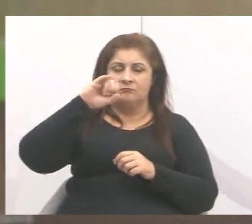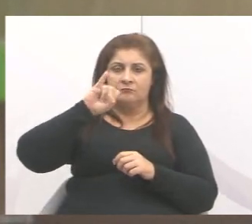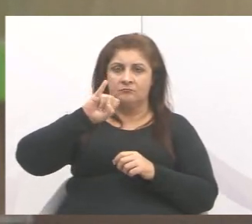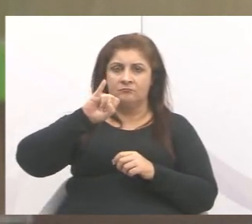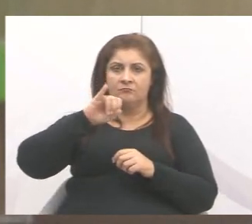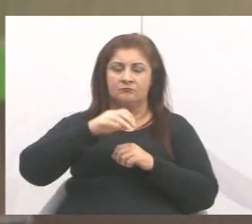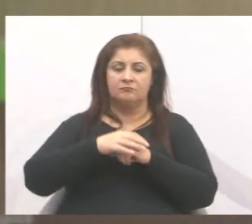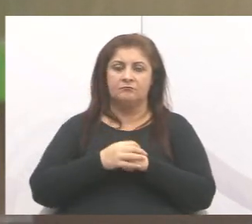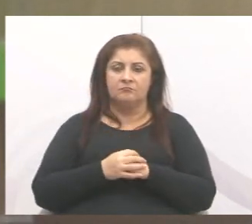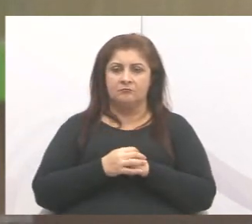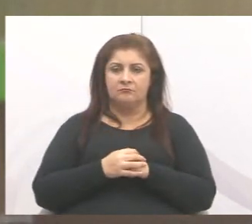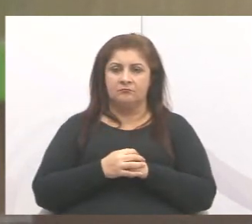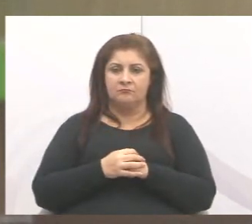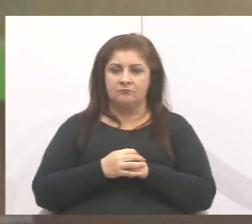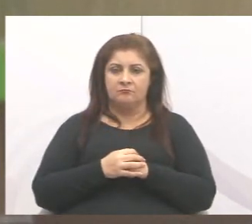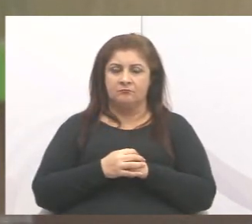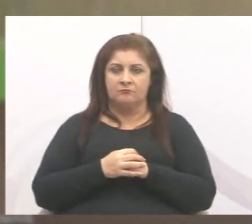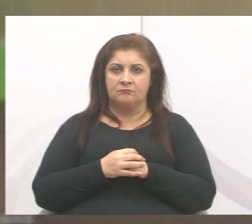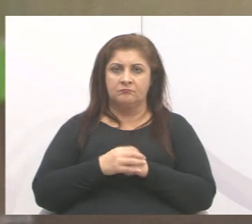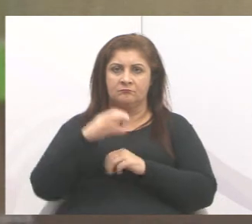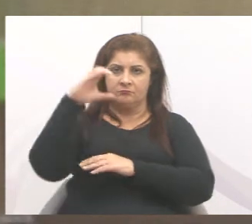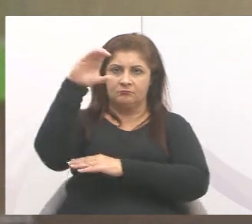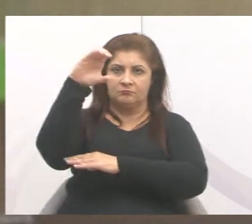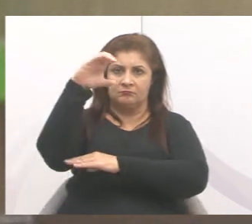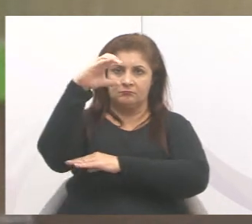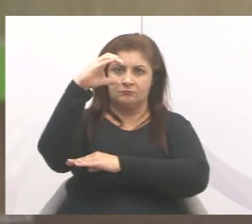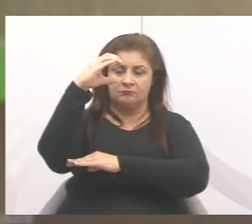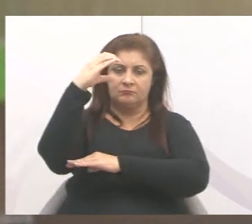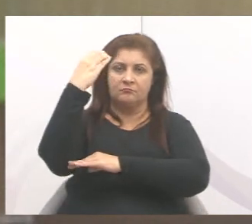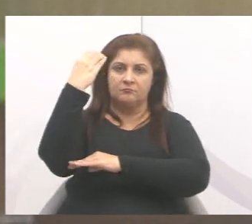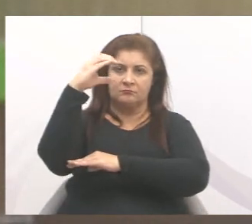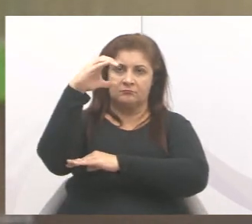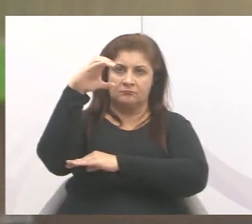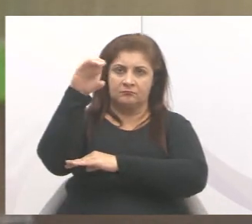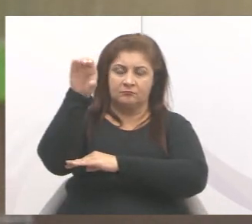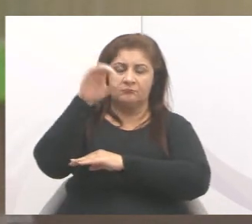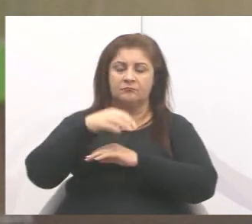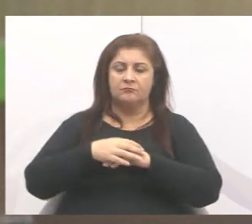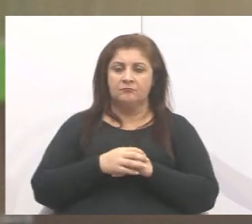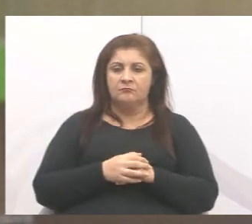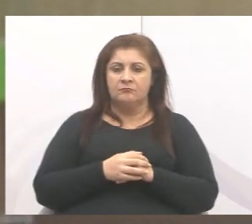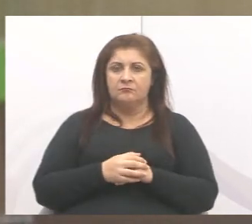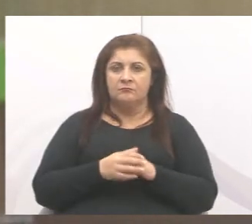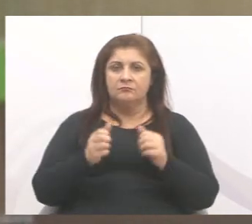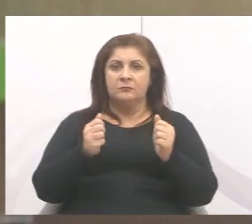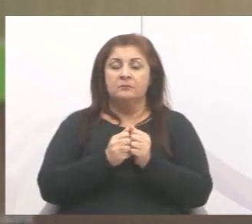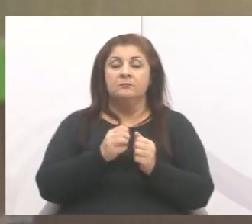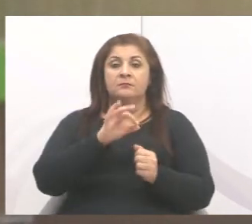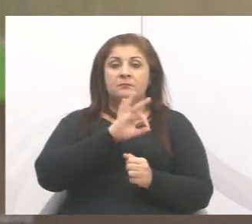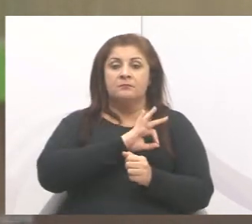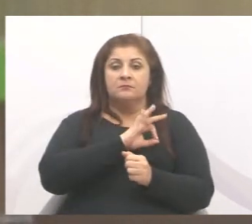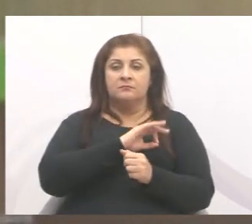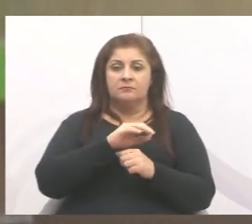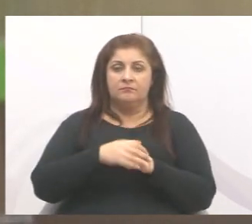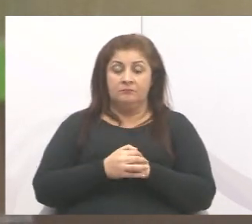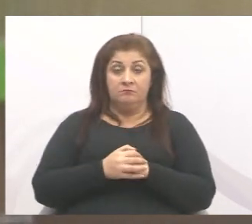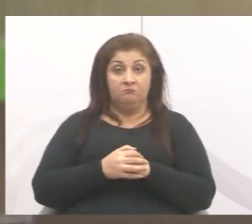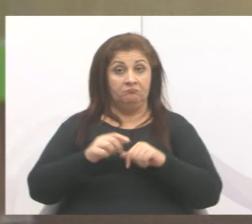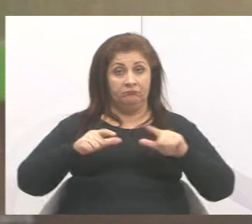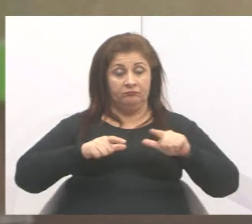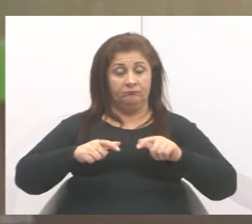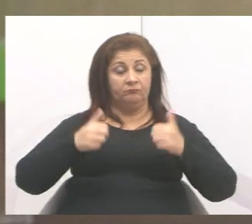de Operações Integrada da cidade, ligado à Guarda Municipal, que tem feito um